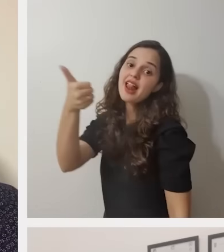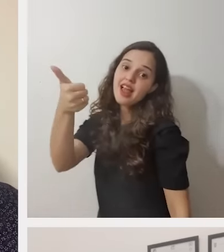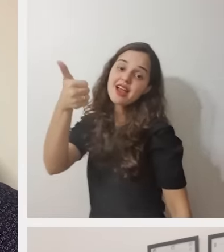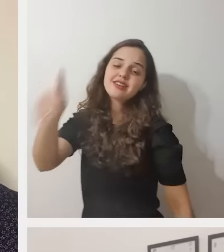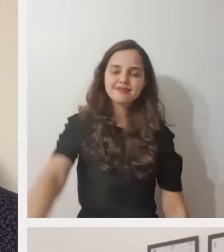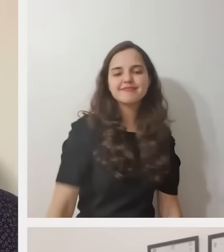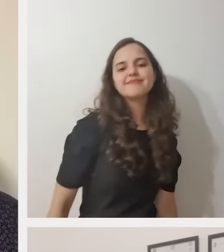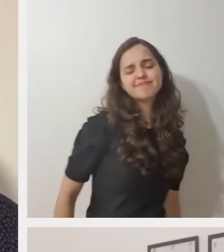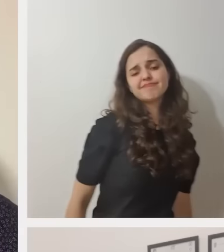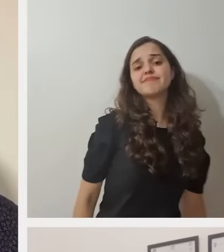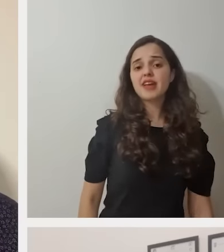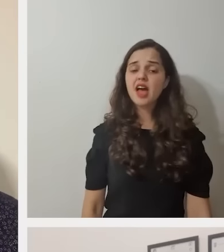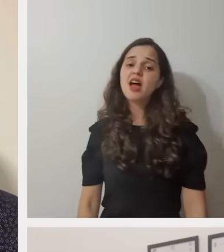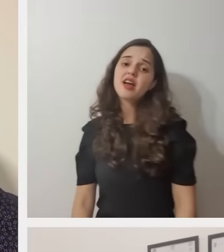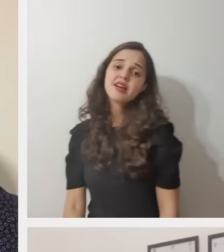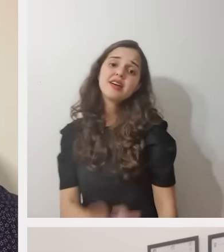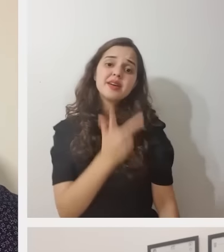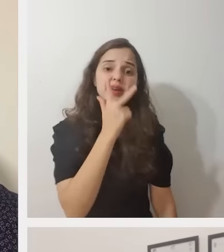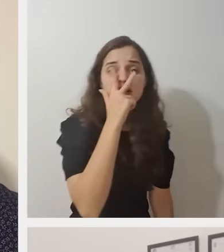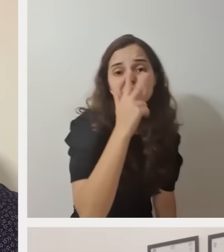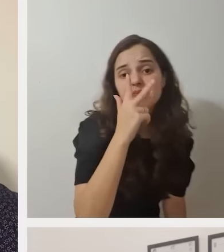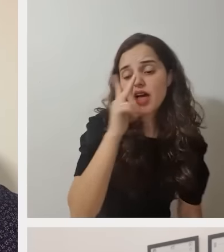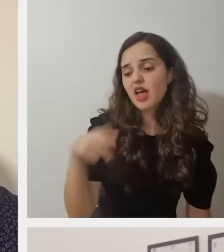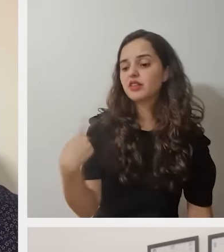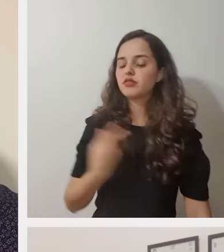tanto tempo em vão.